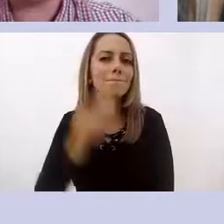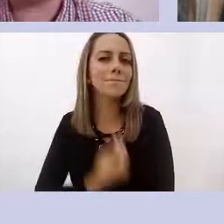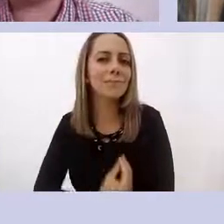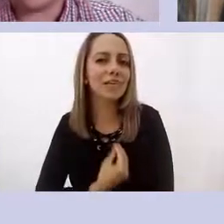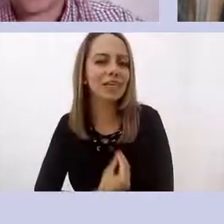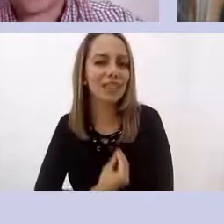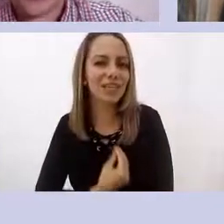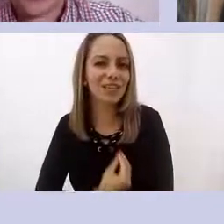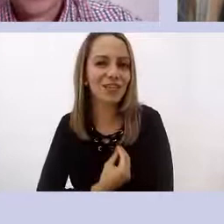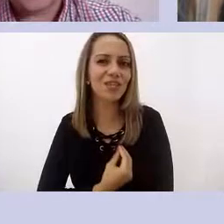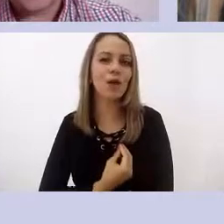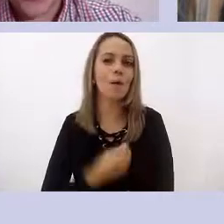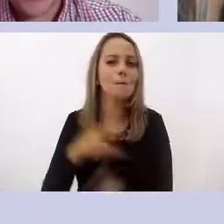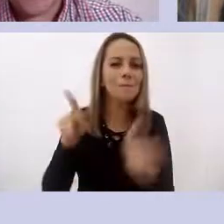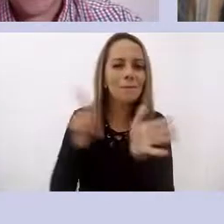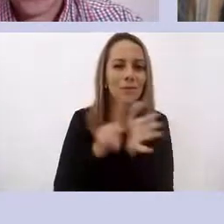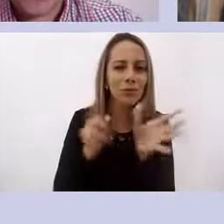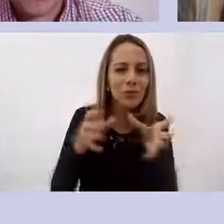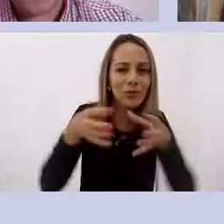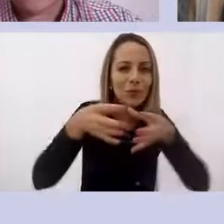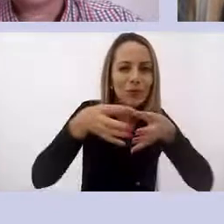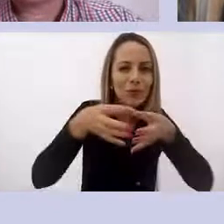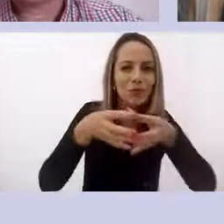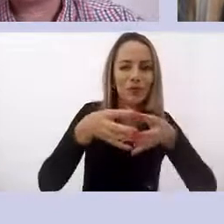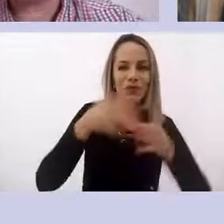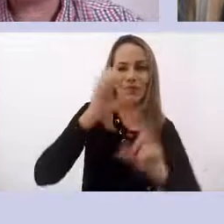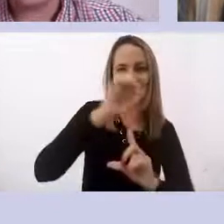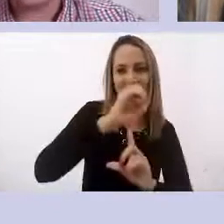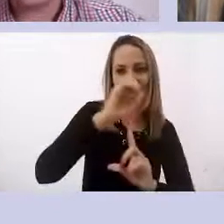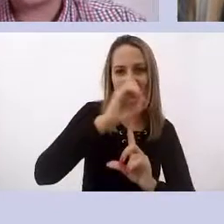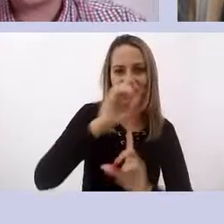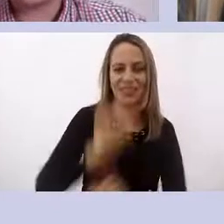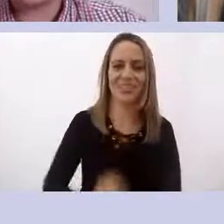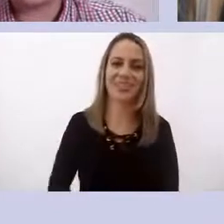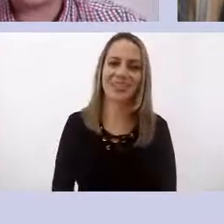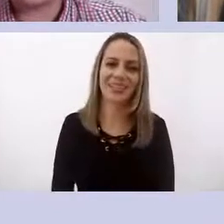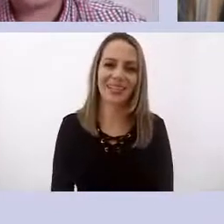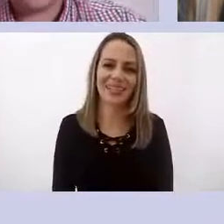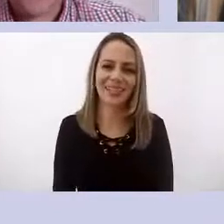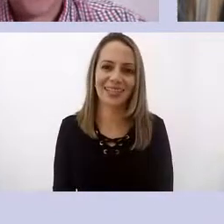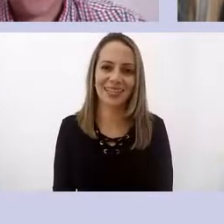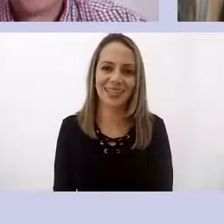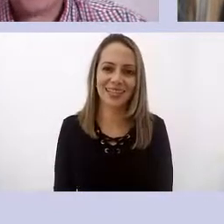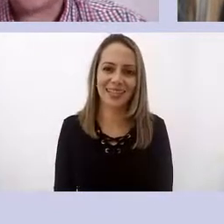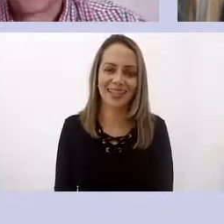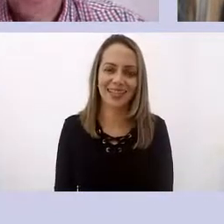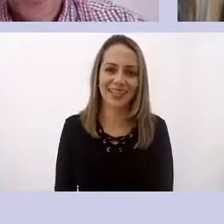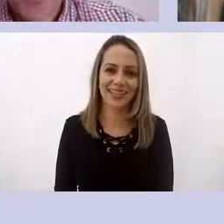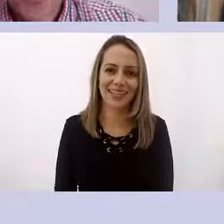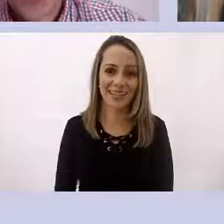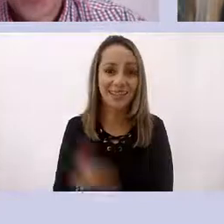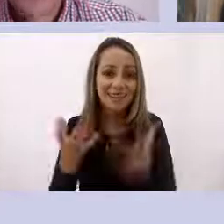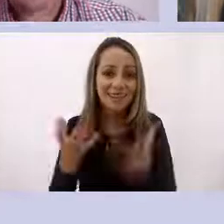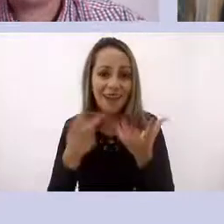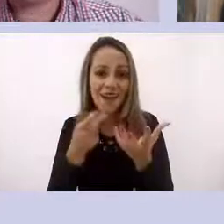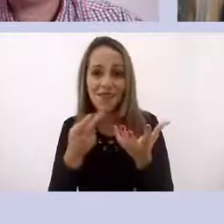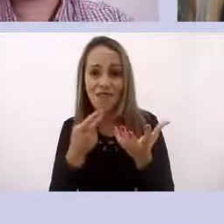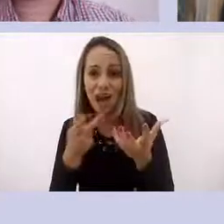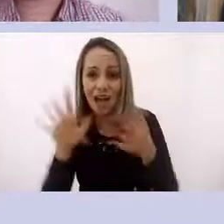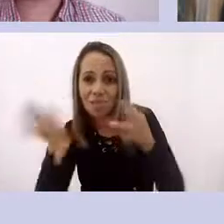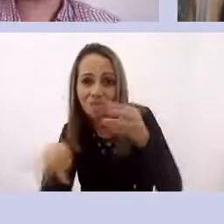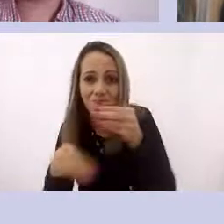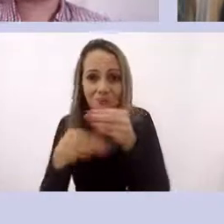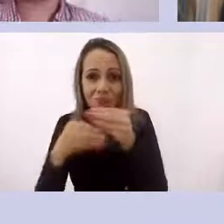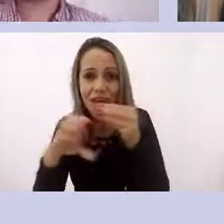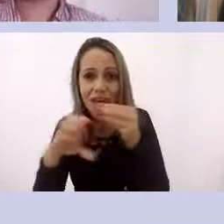do corpo docente do IFMG. Tá? Uhum. Quer falar alguma coisa, Cris? Te passo aí a palavra.